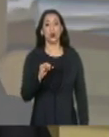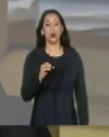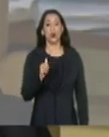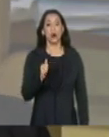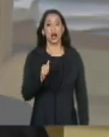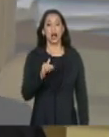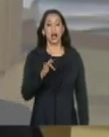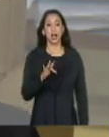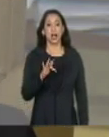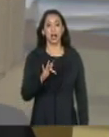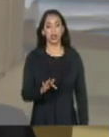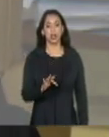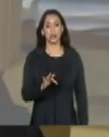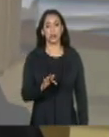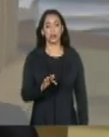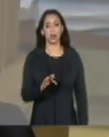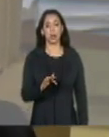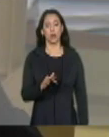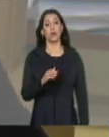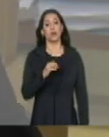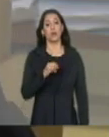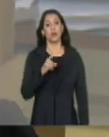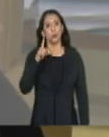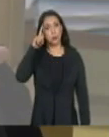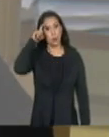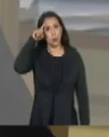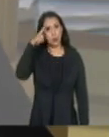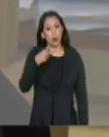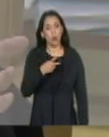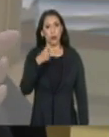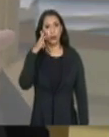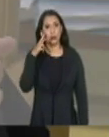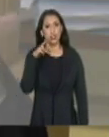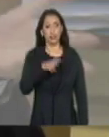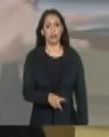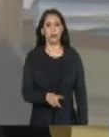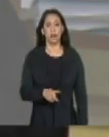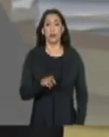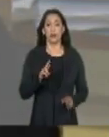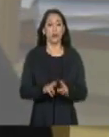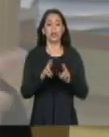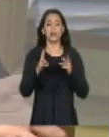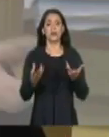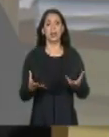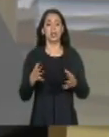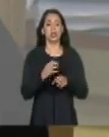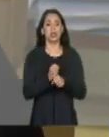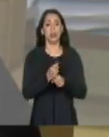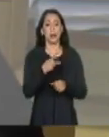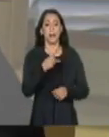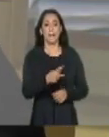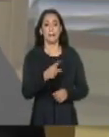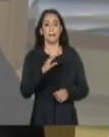Moro. Veja, gente, qual é a diferença entre a contabilidade do PCC e